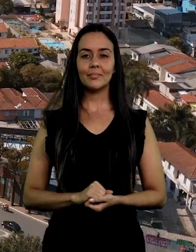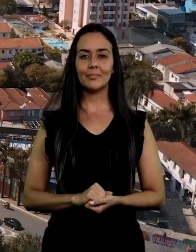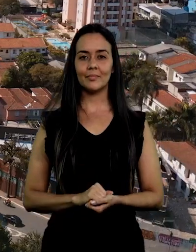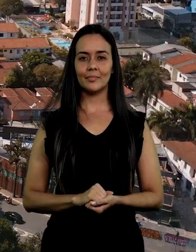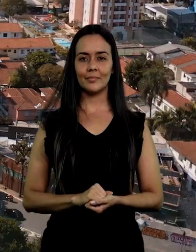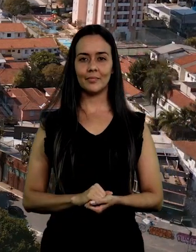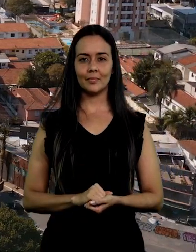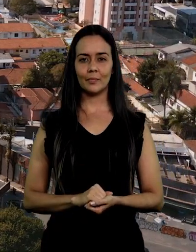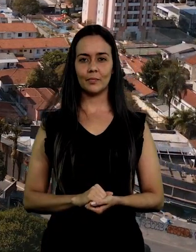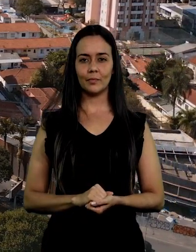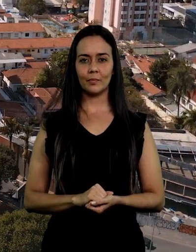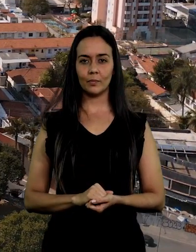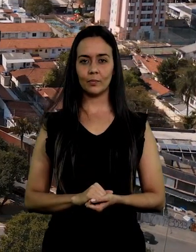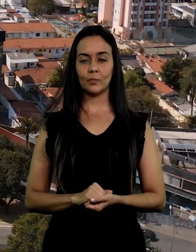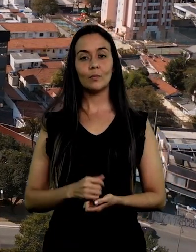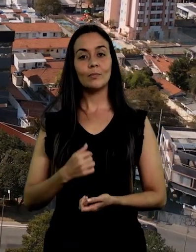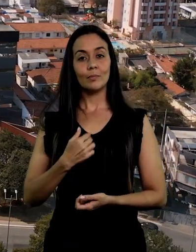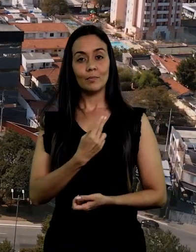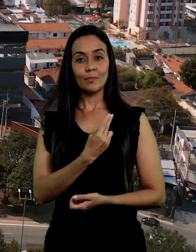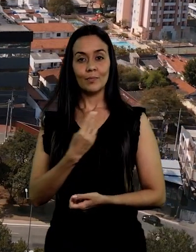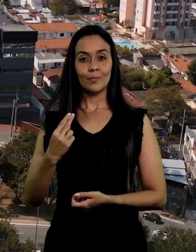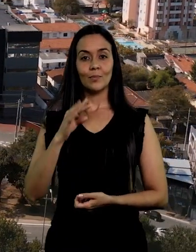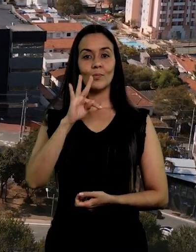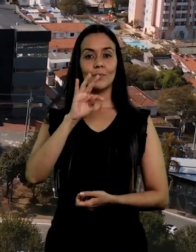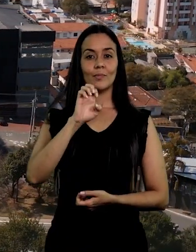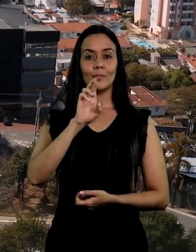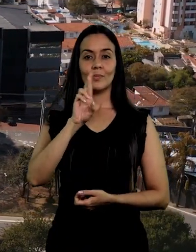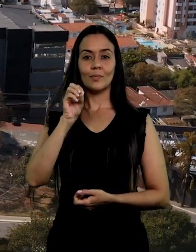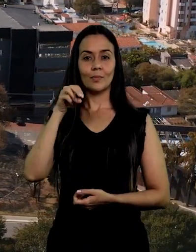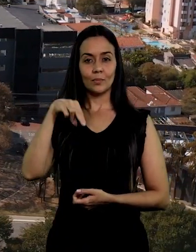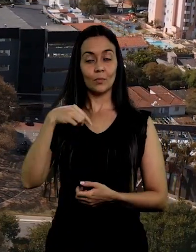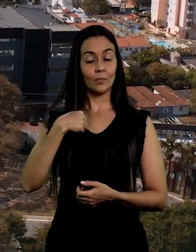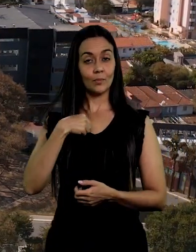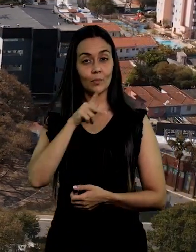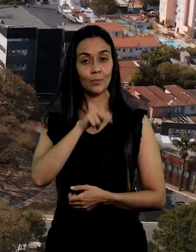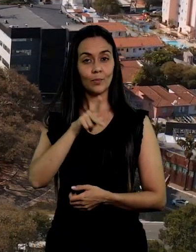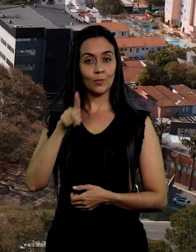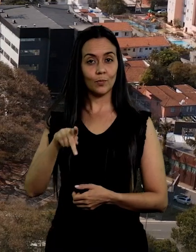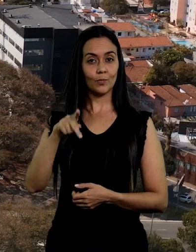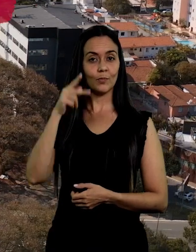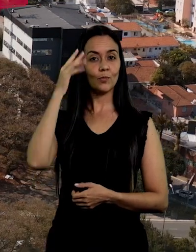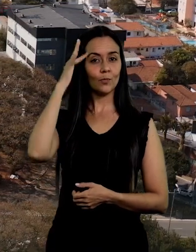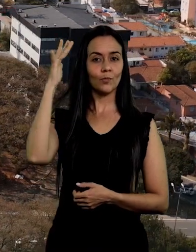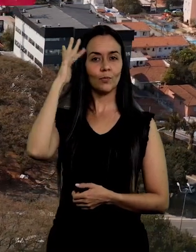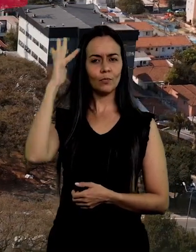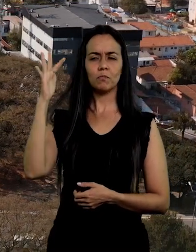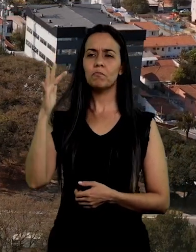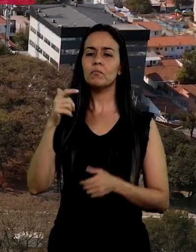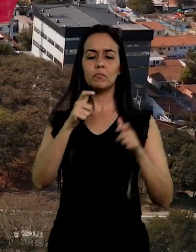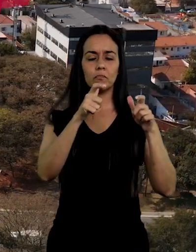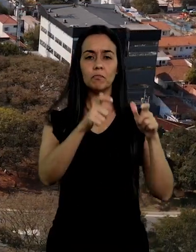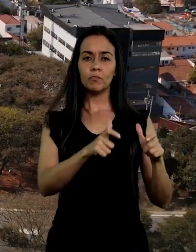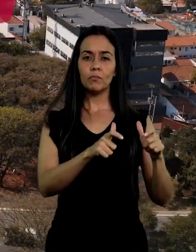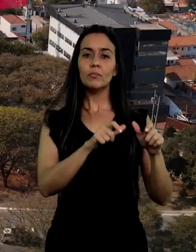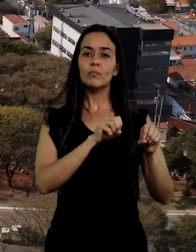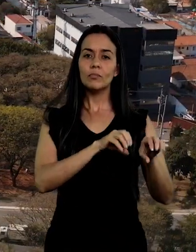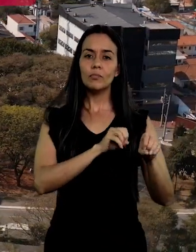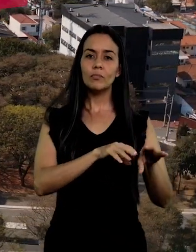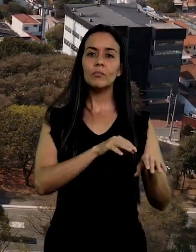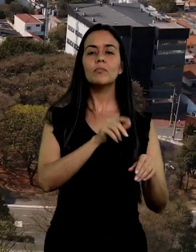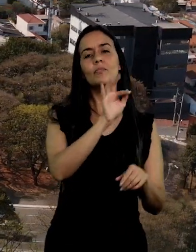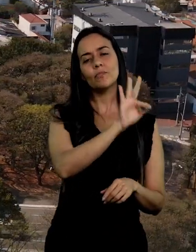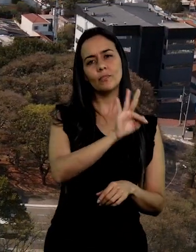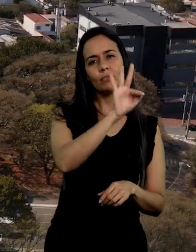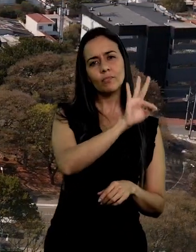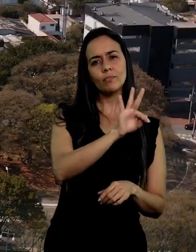Sou Emílio Terron, professor de filosofia. Eu dou aula para alguns lugares, faculdade de medicina, escola, grupos, né?